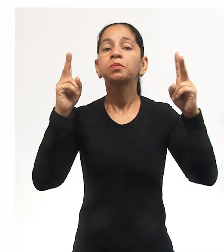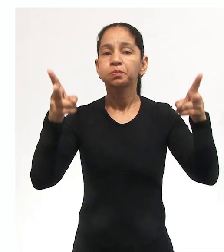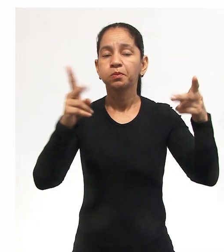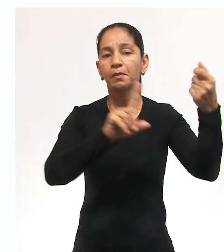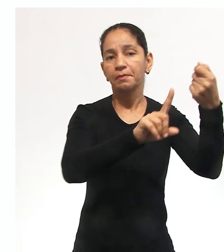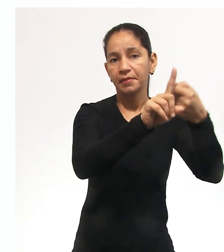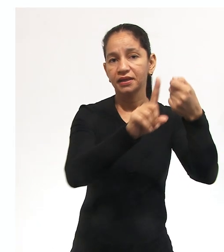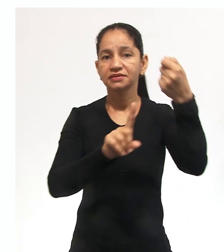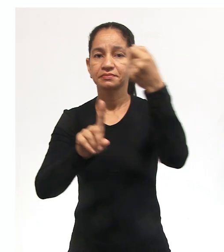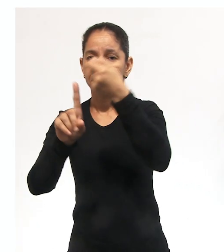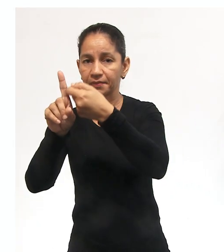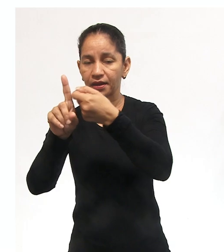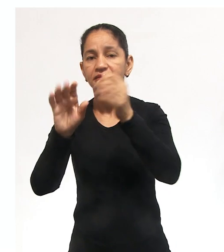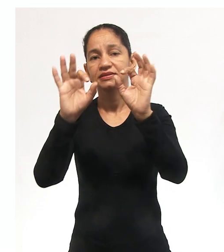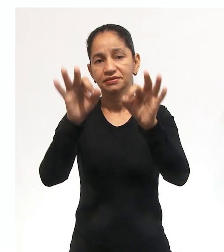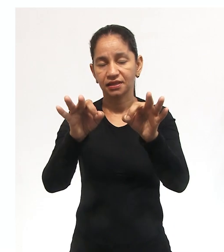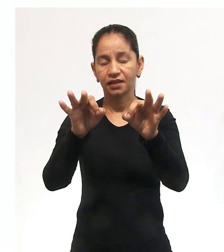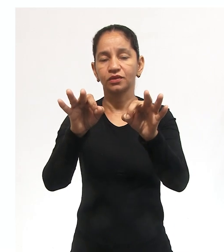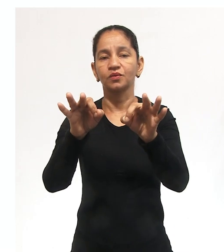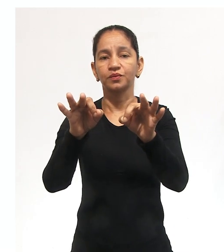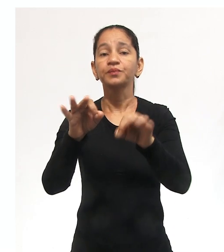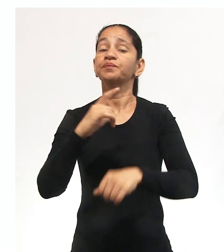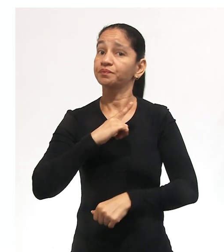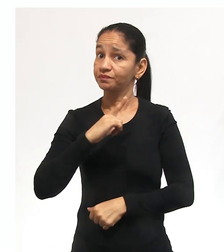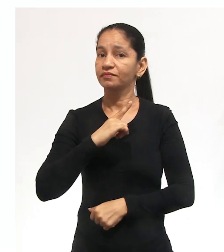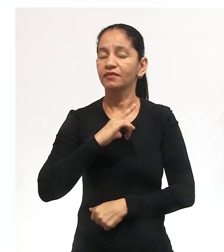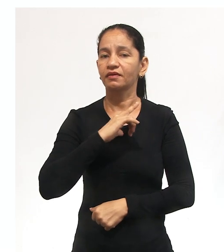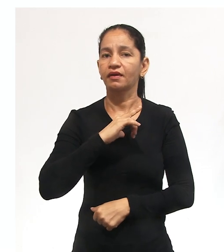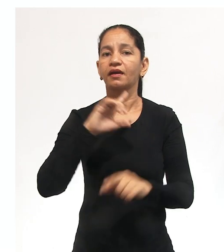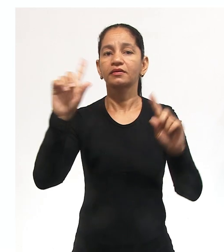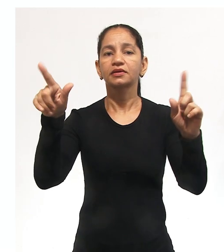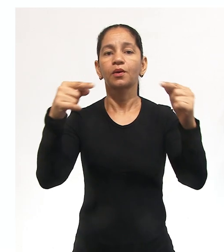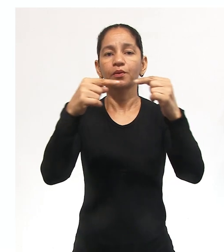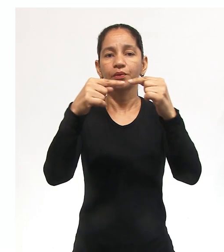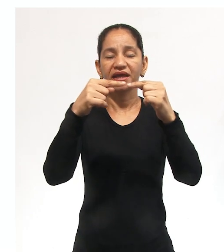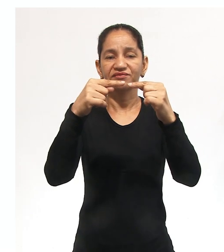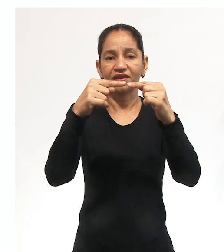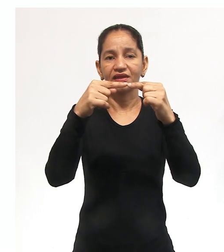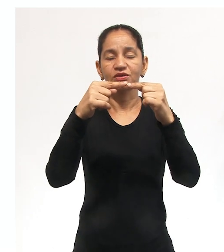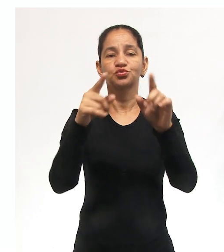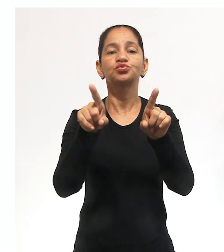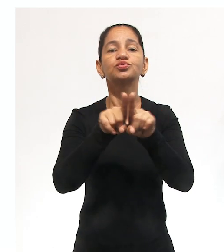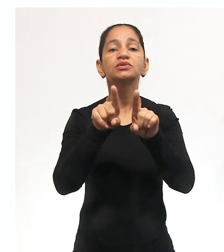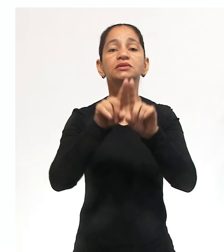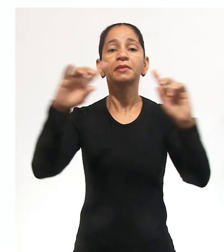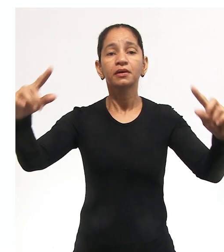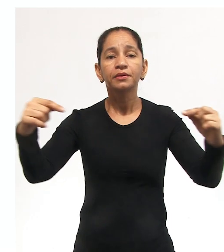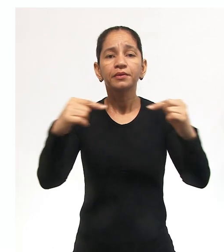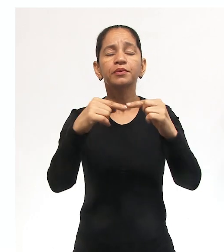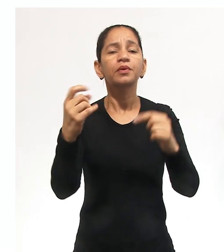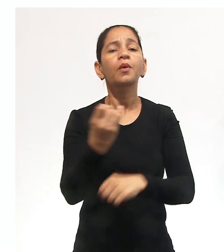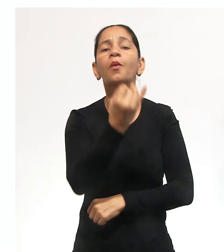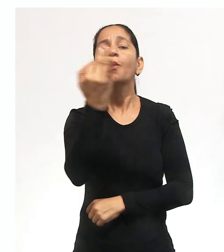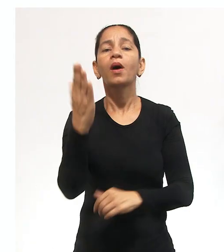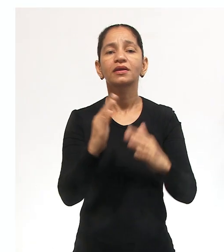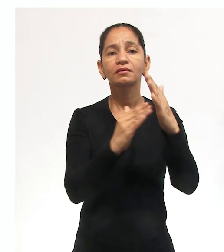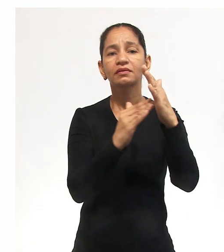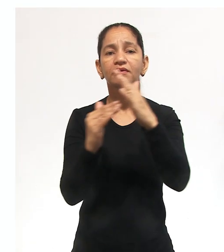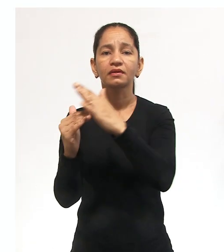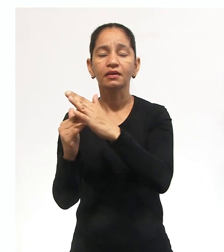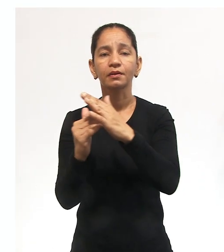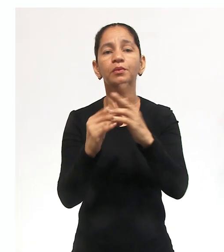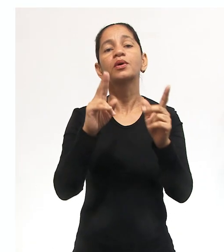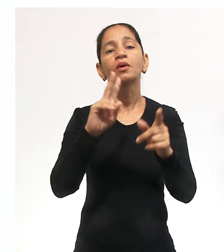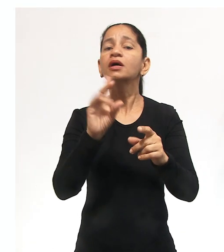ela é proporcional, a gente tem aqui a razão das taxas é igual à razão dos prazos, né? E aí a gente